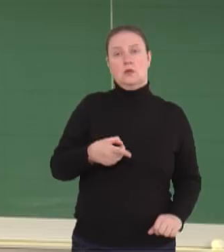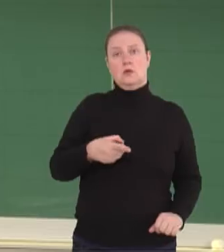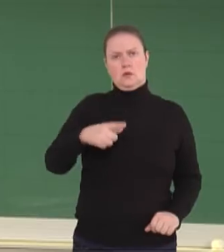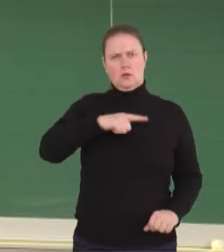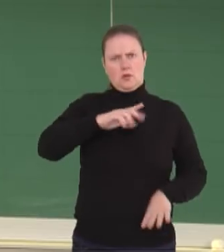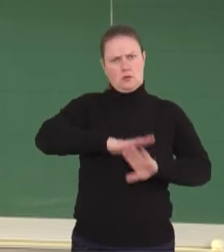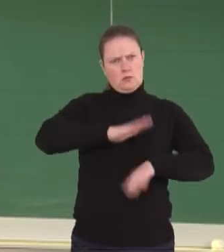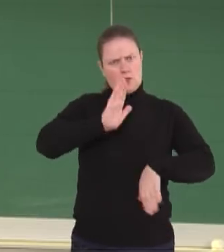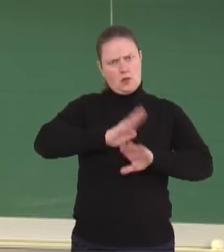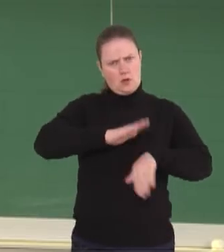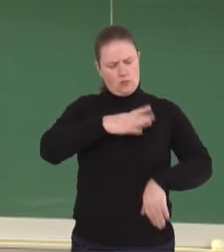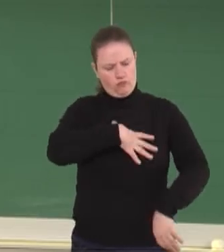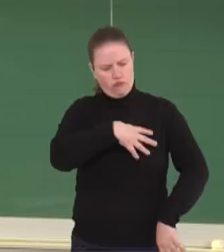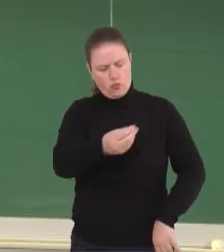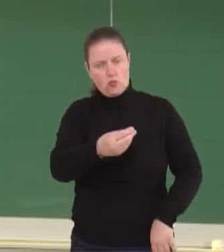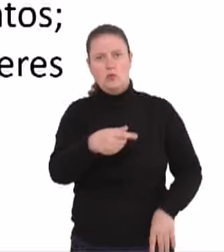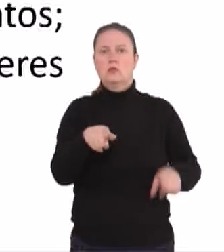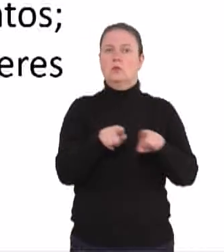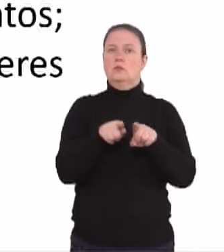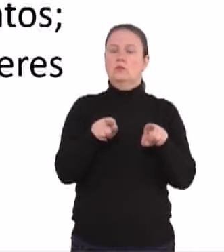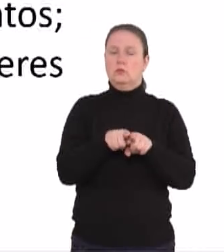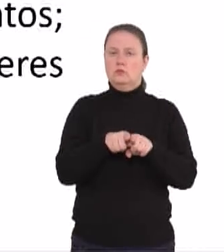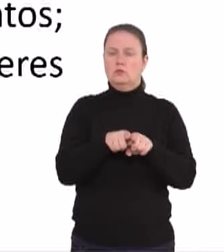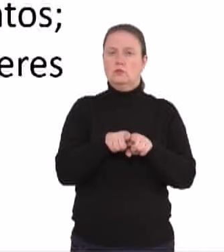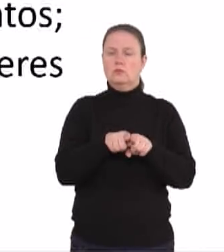tem mais filhos, né? Então, vem